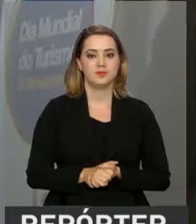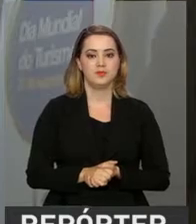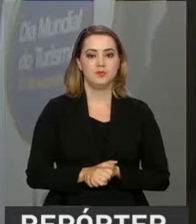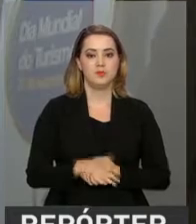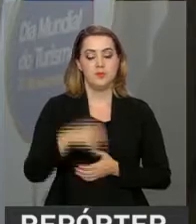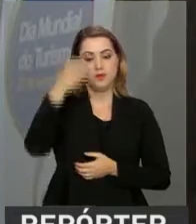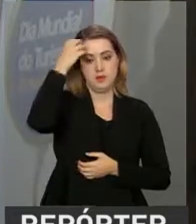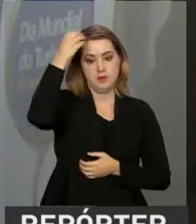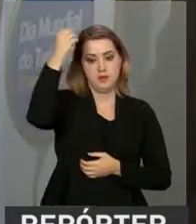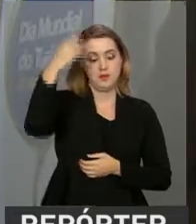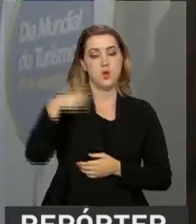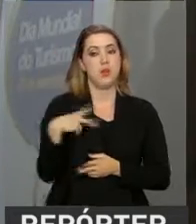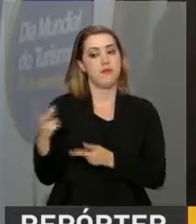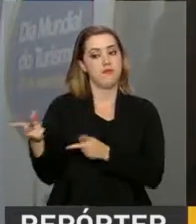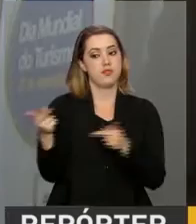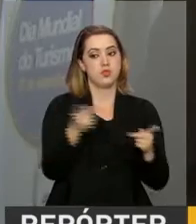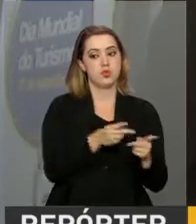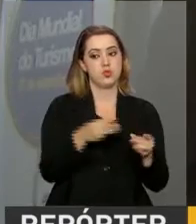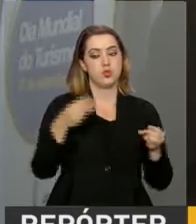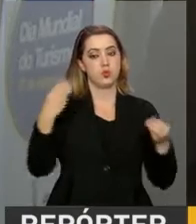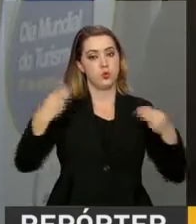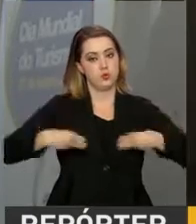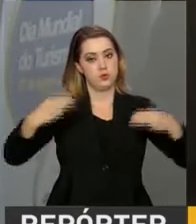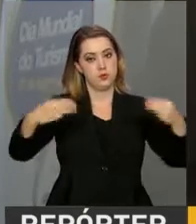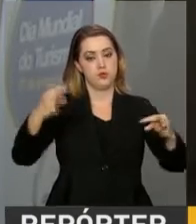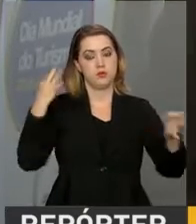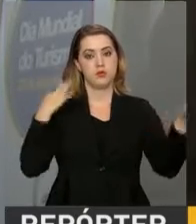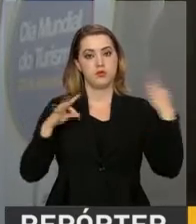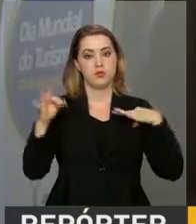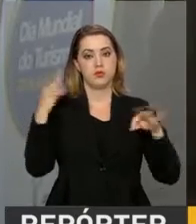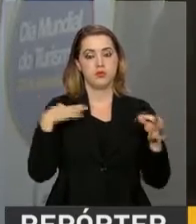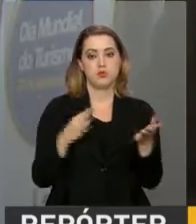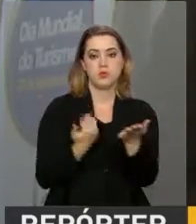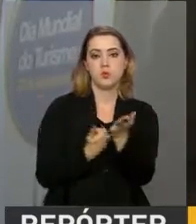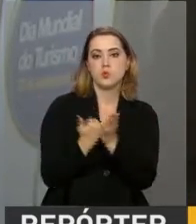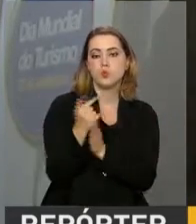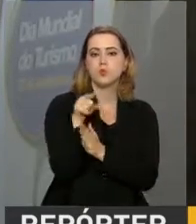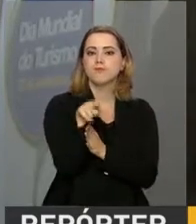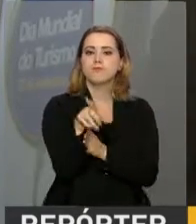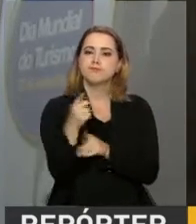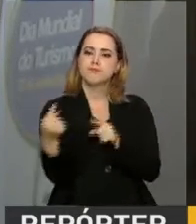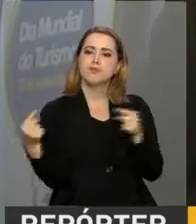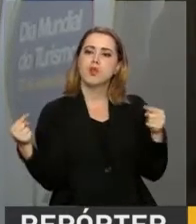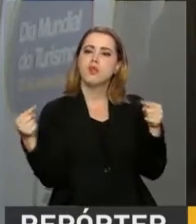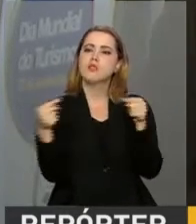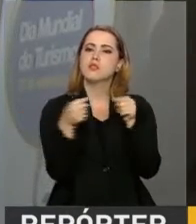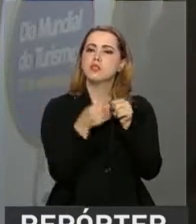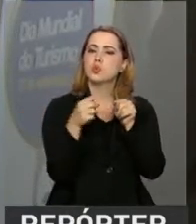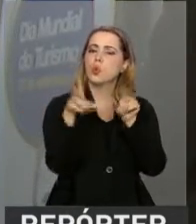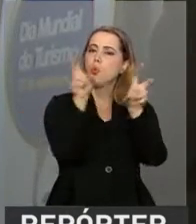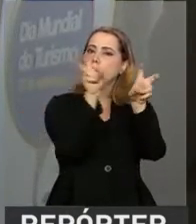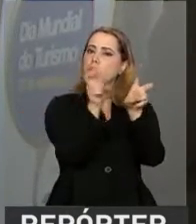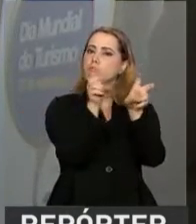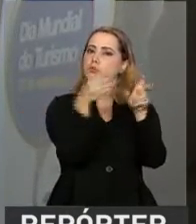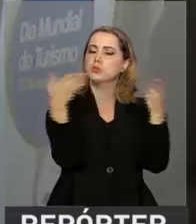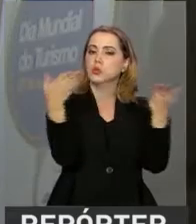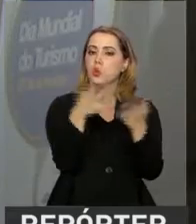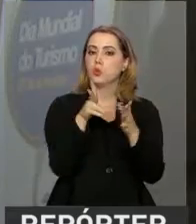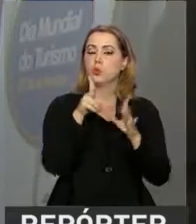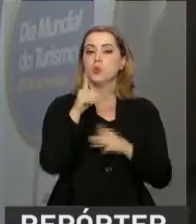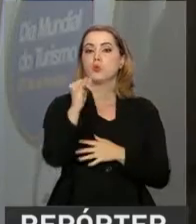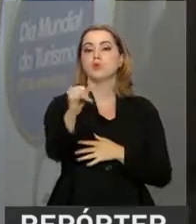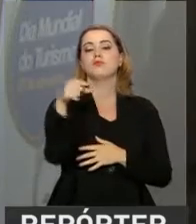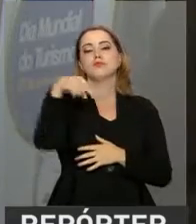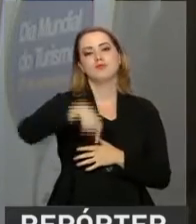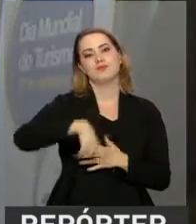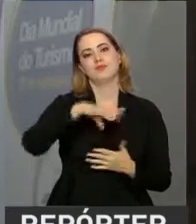A viagem foi a convite do Ministério do Turismo e a iniciativa está alinhada com o tema proposto para a data neste